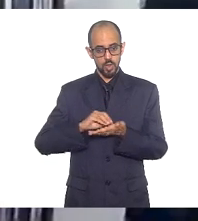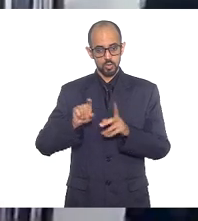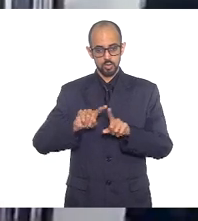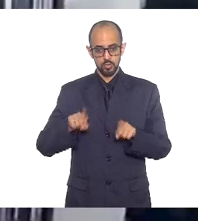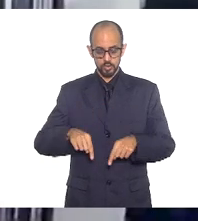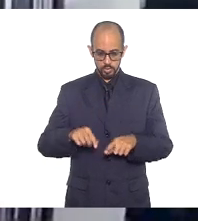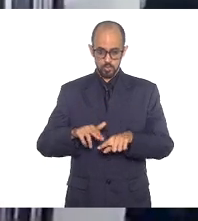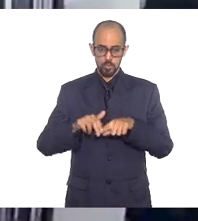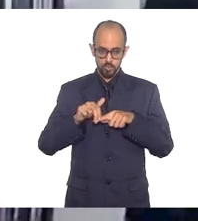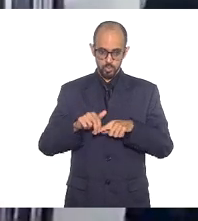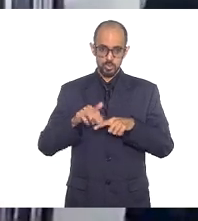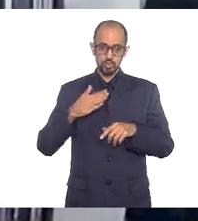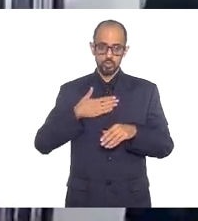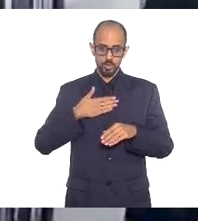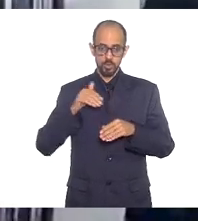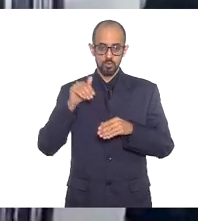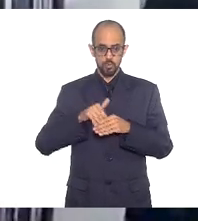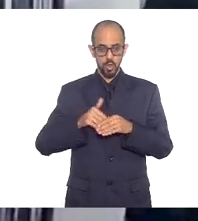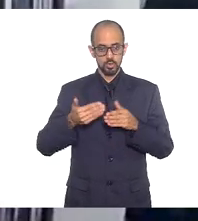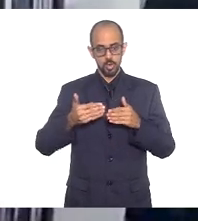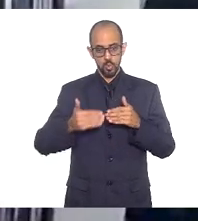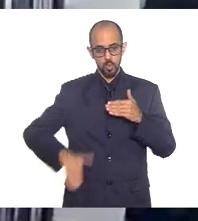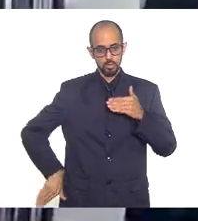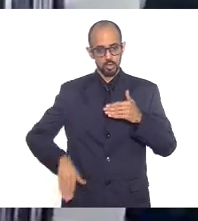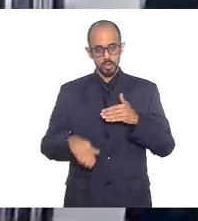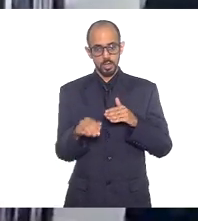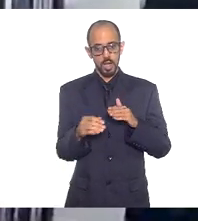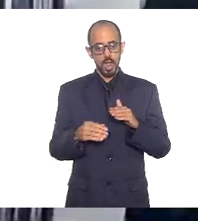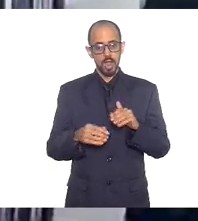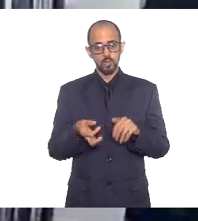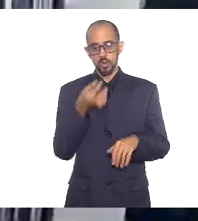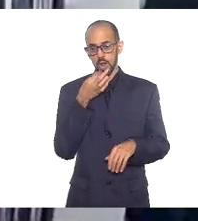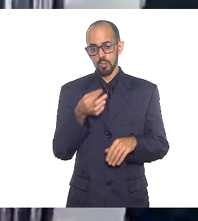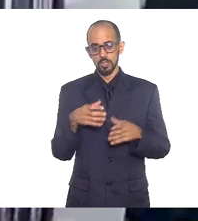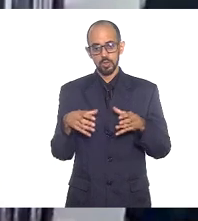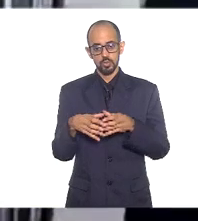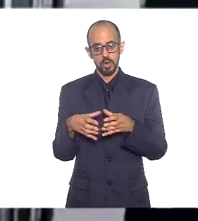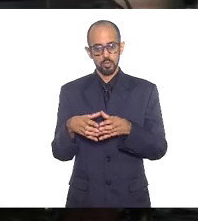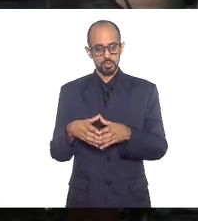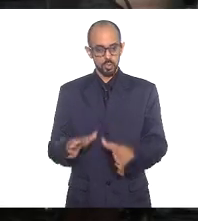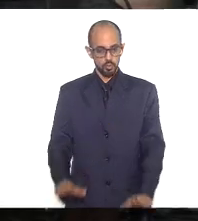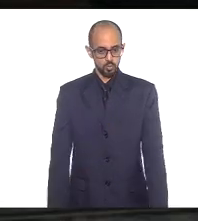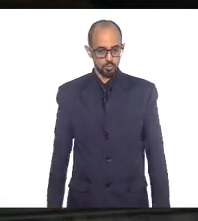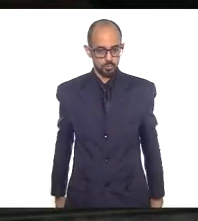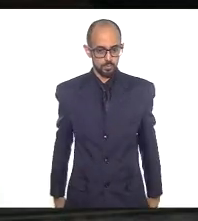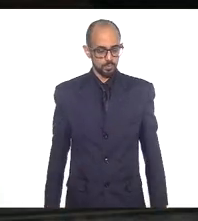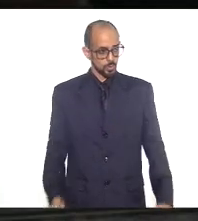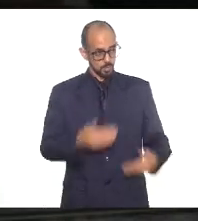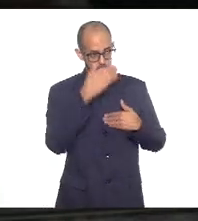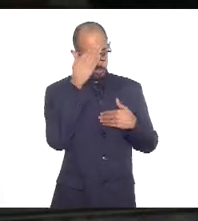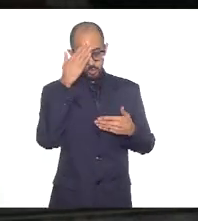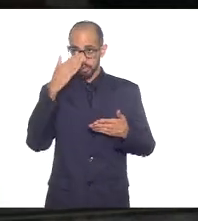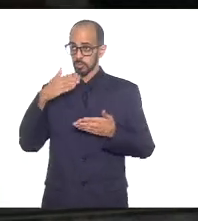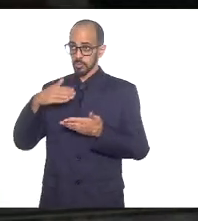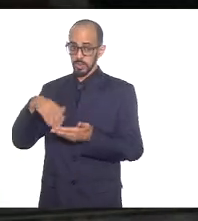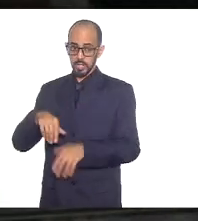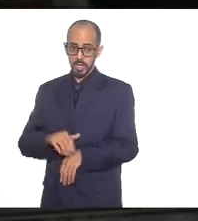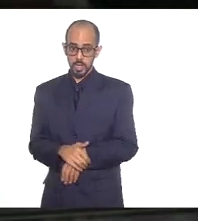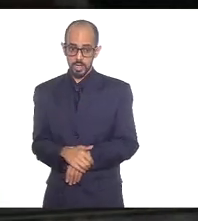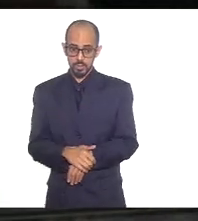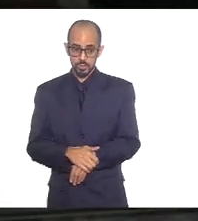conta disto, o meu voto é contrário ao parecer. Obrigado, deputado Márcio Pacheco.